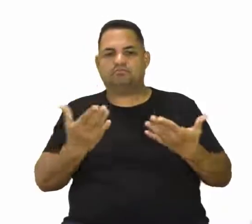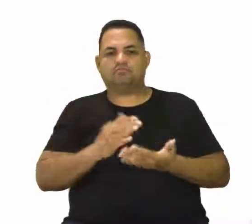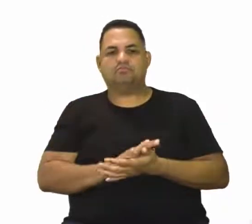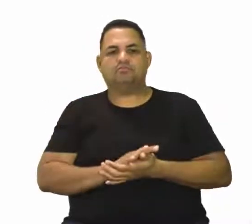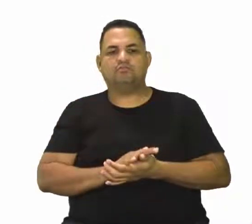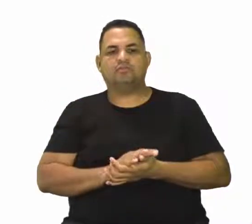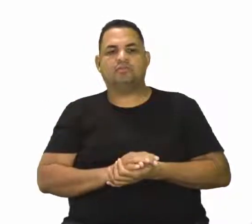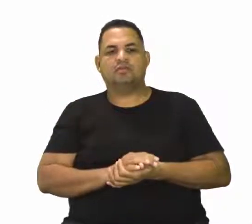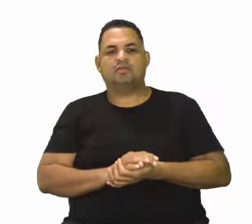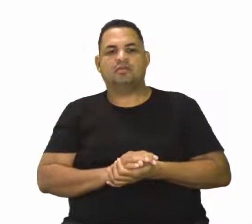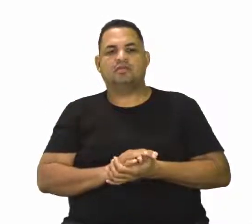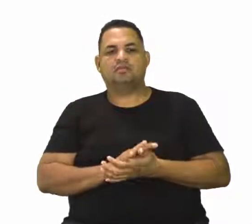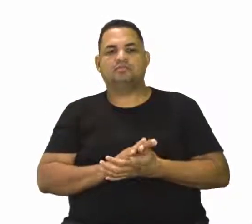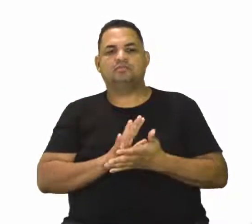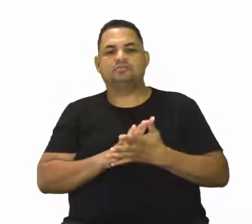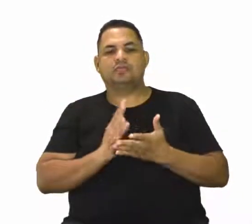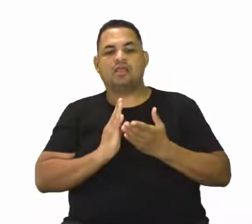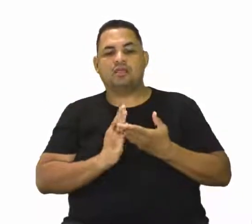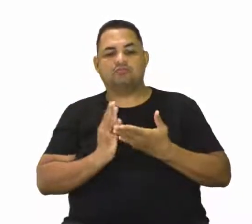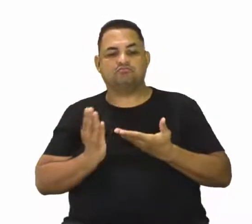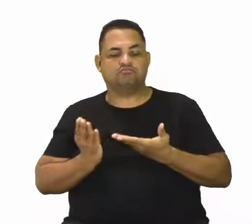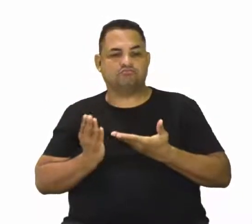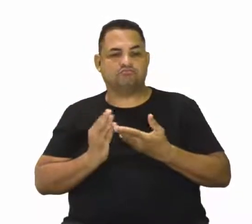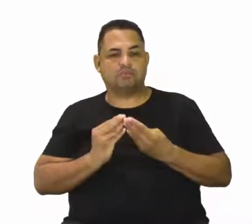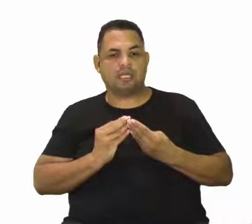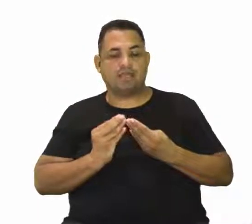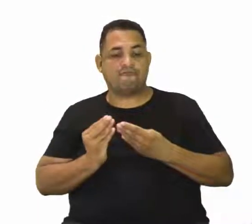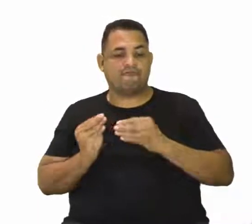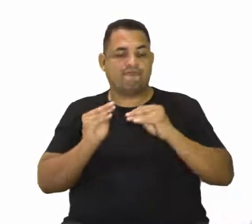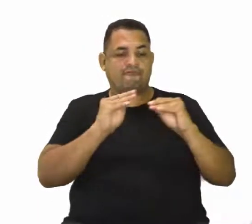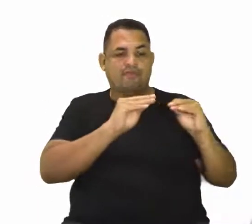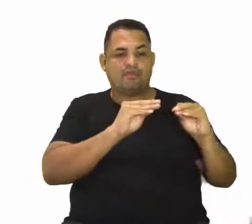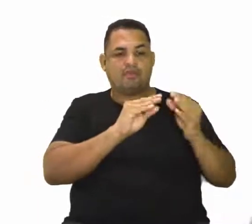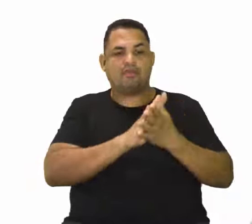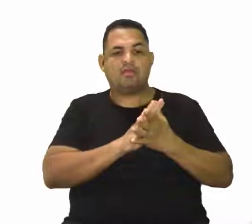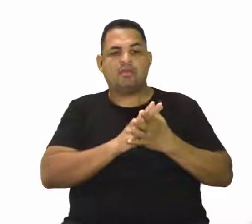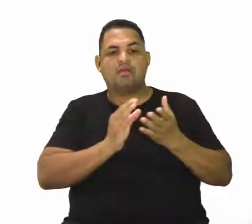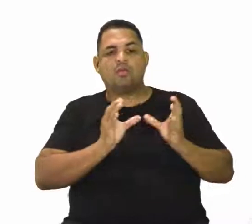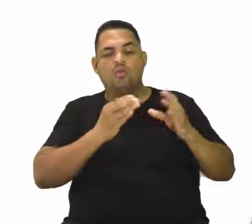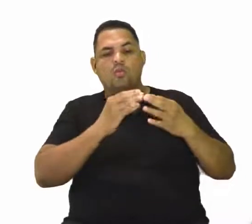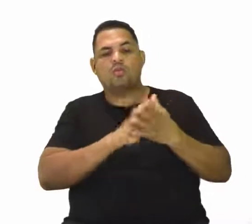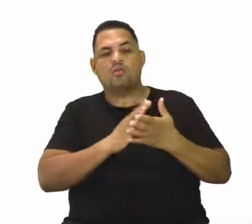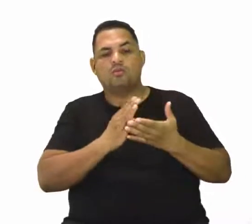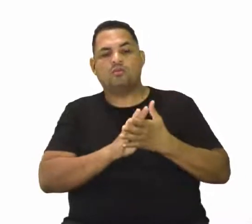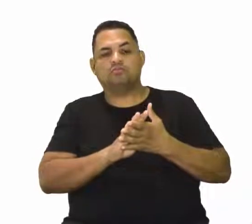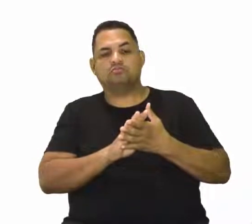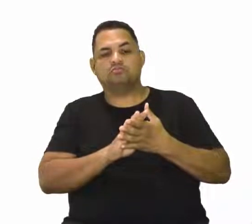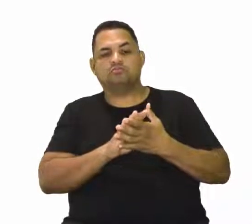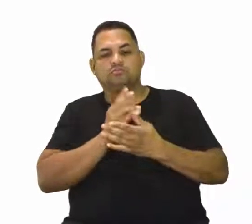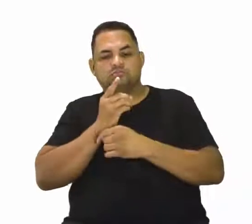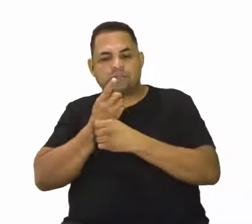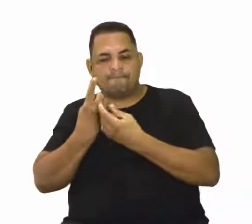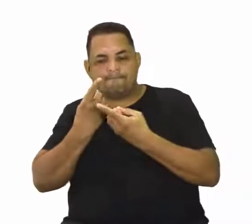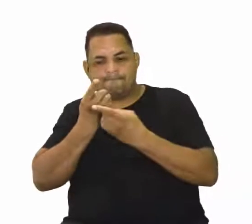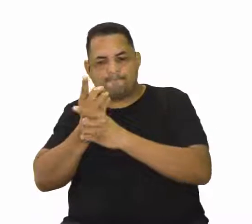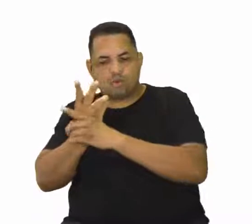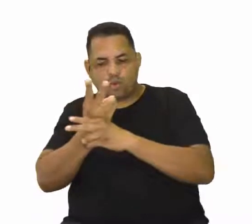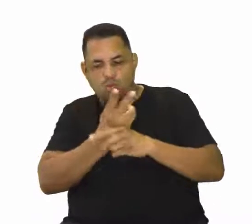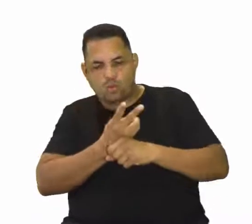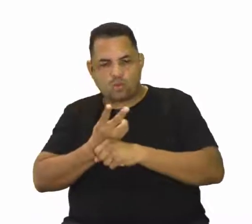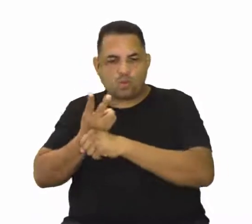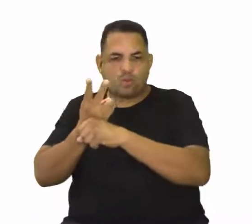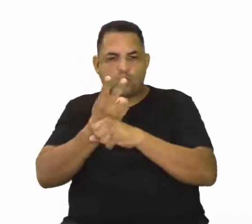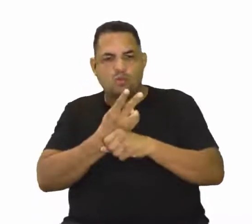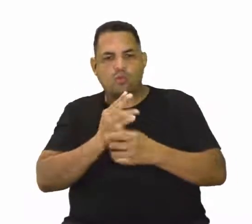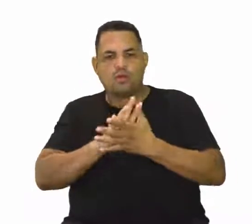Ailson bucha então manda as tropas para o Afeganistão para peça que quem o principal líder da al-qaeda que